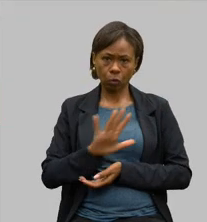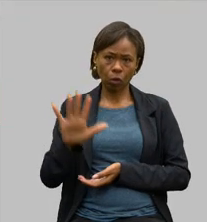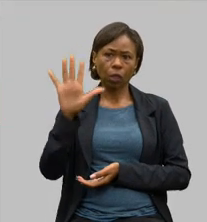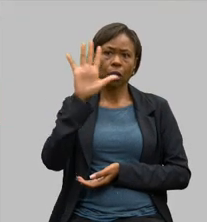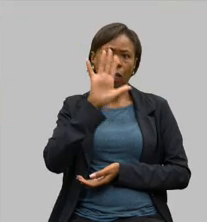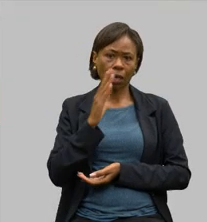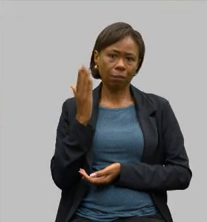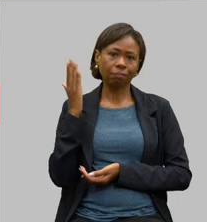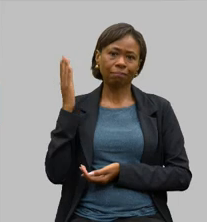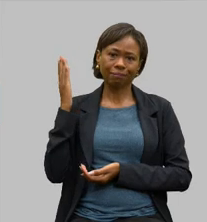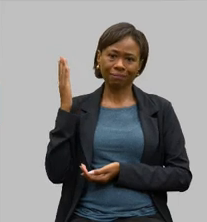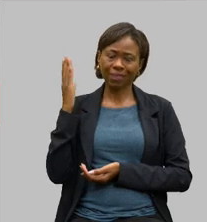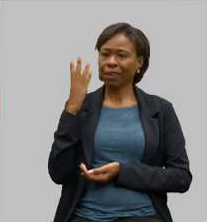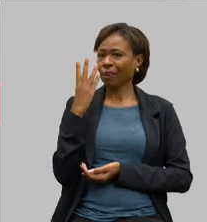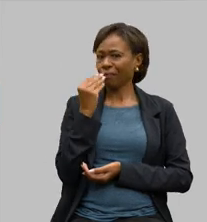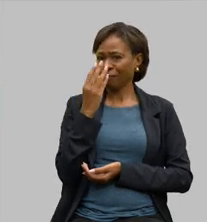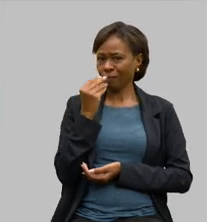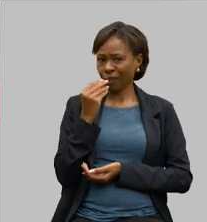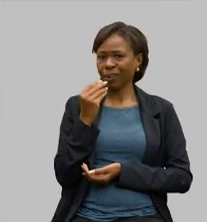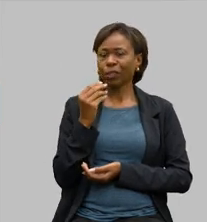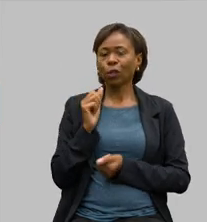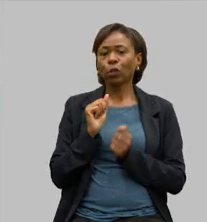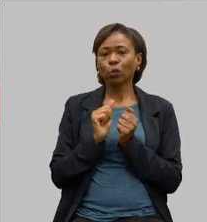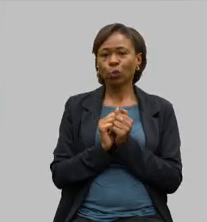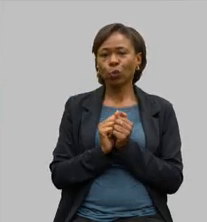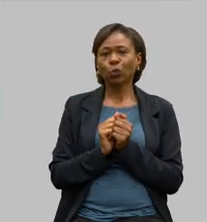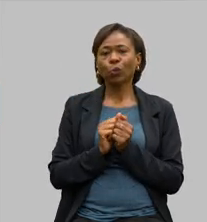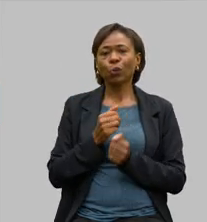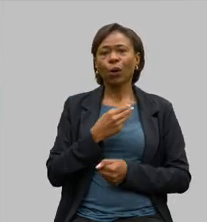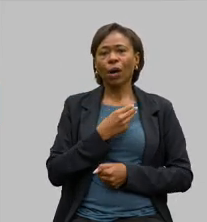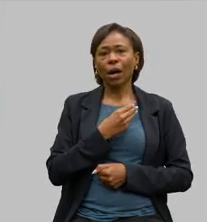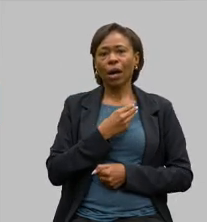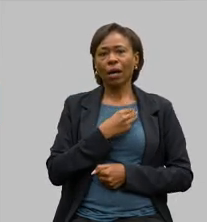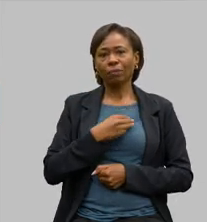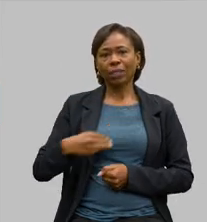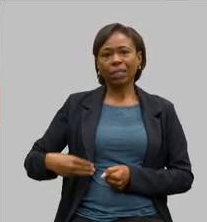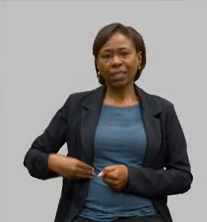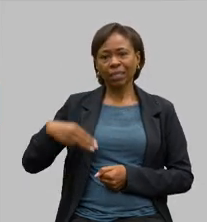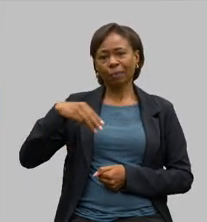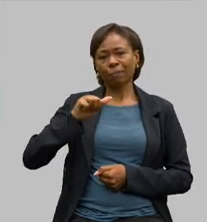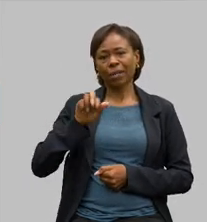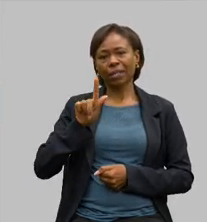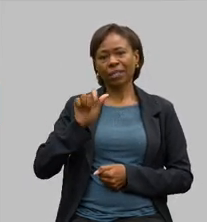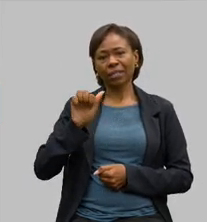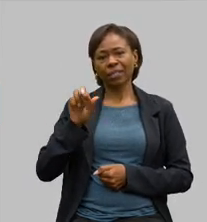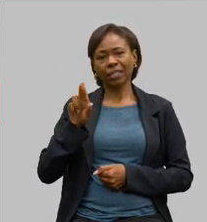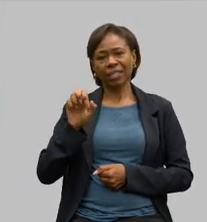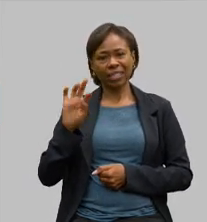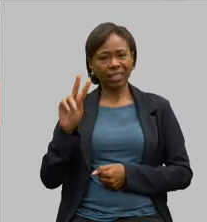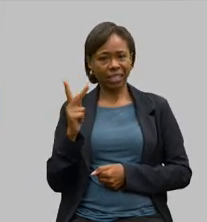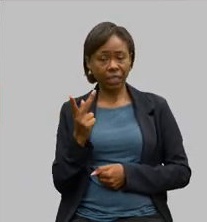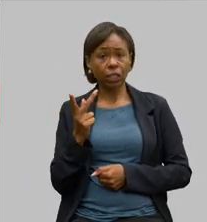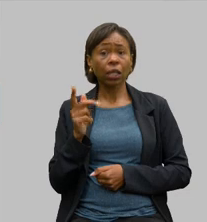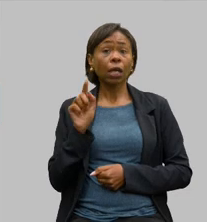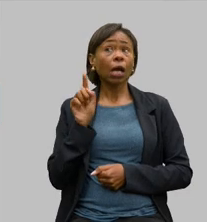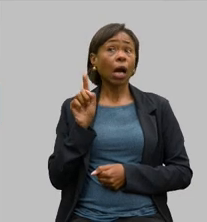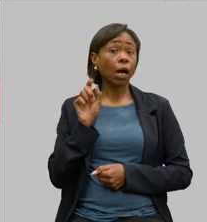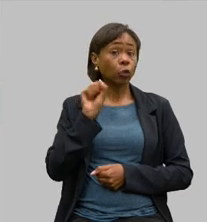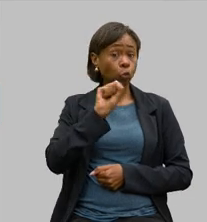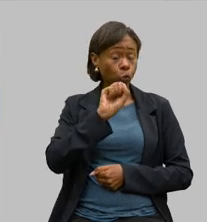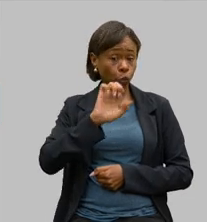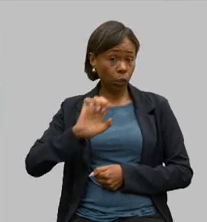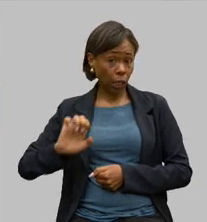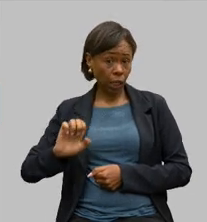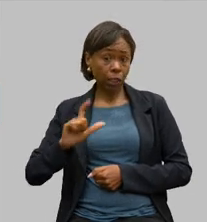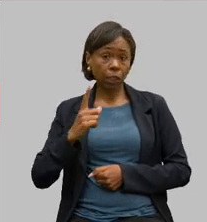presentes com a ministra Margarete Menezes eh Minas Gerais os nossos conselheiros importante ressaltar que o Sudeste tem dois